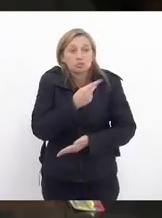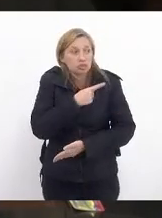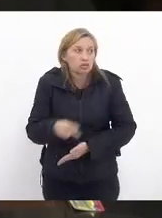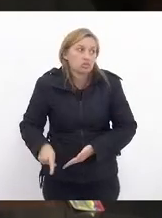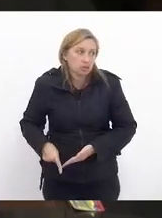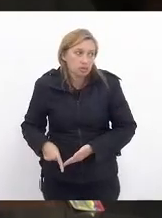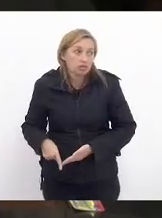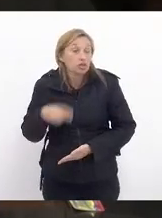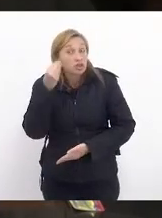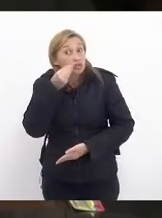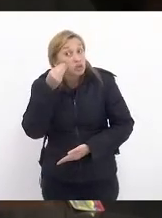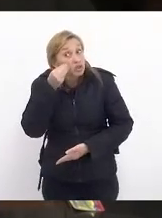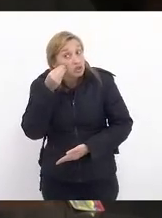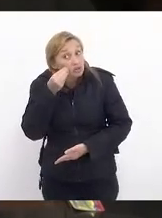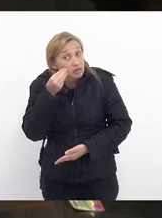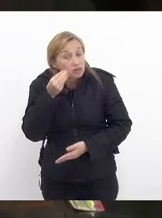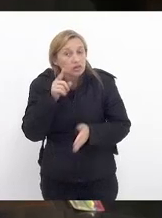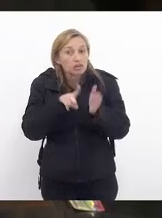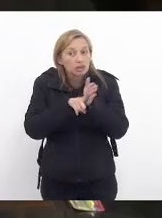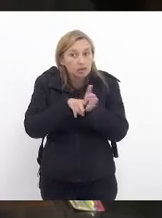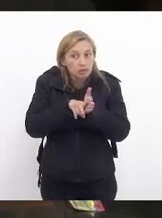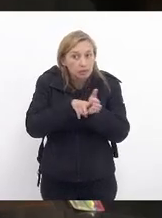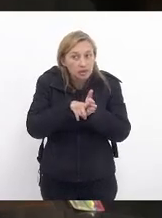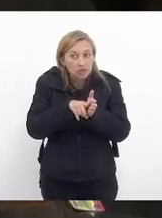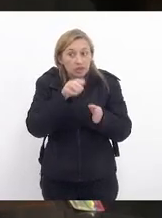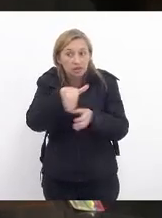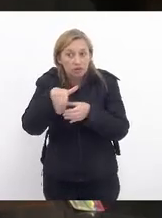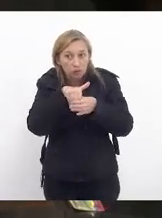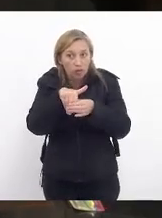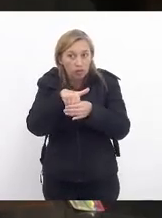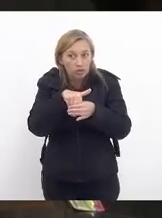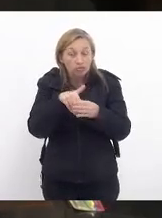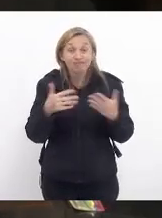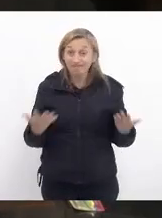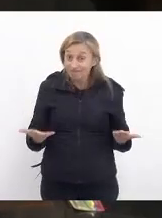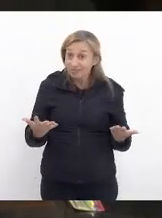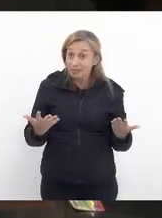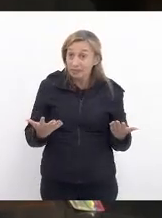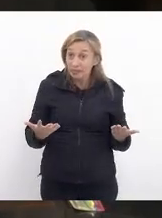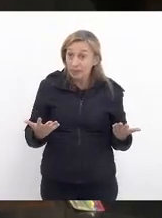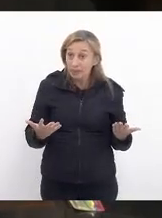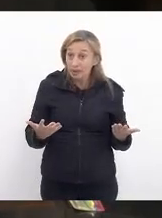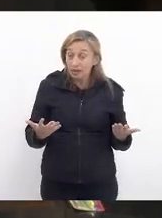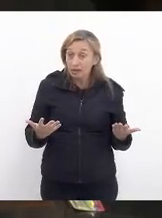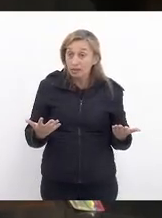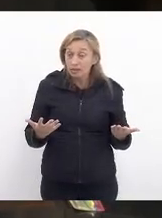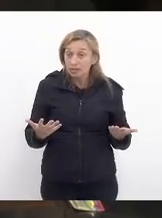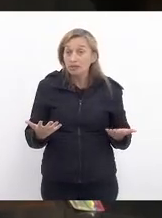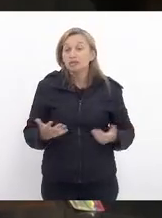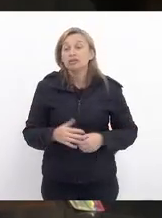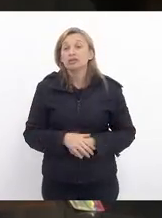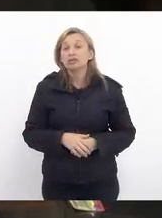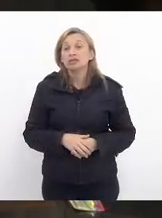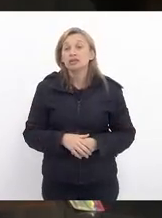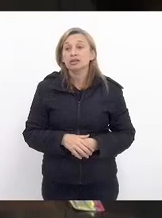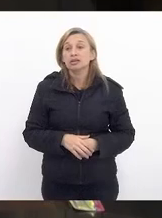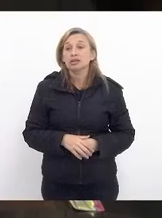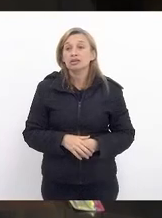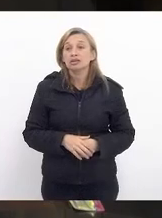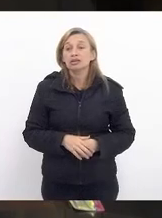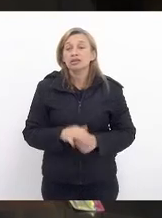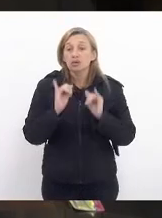que o presidente Experimenta nas pesquisas de intenção de voto de maneira assim absolutamente apressado improvisada